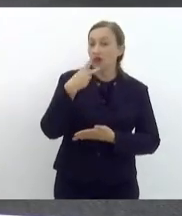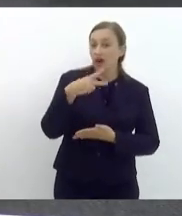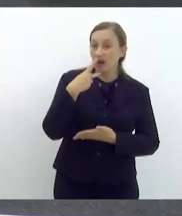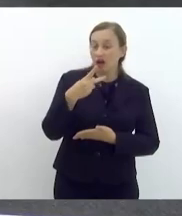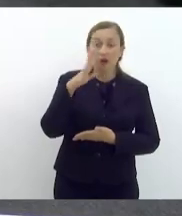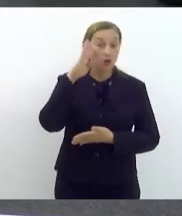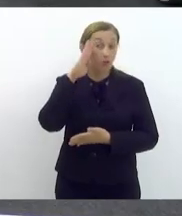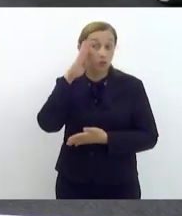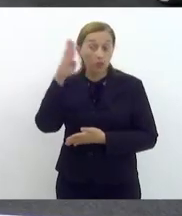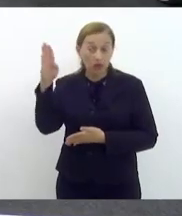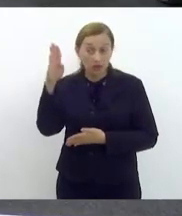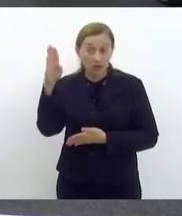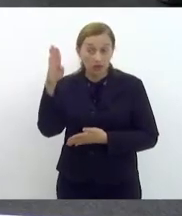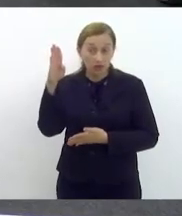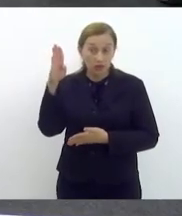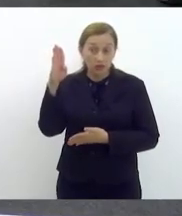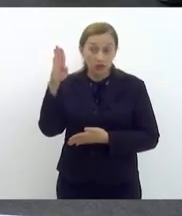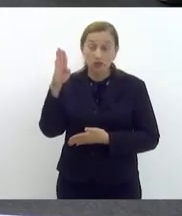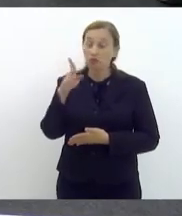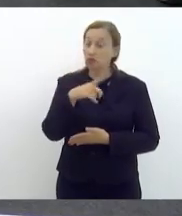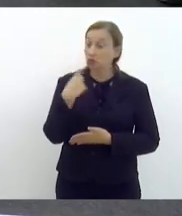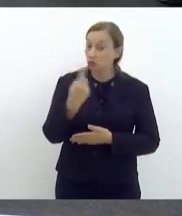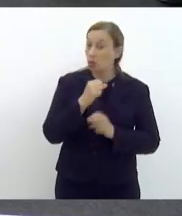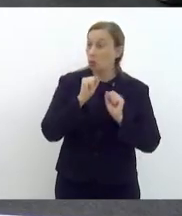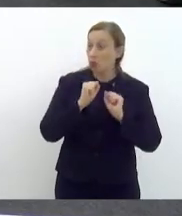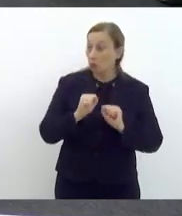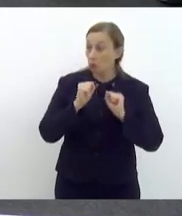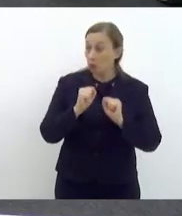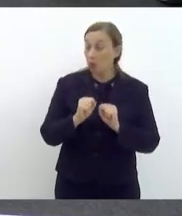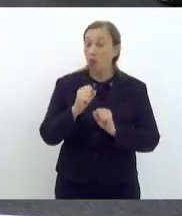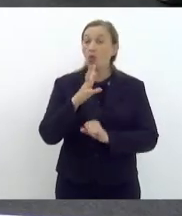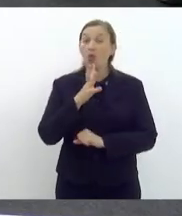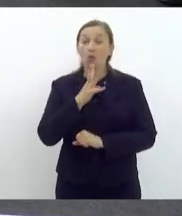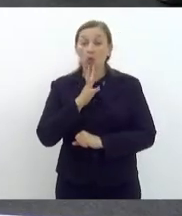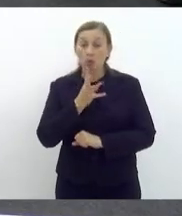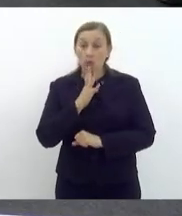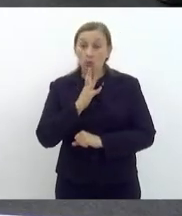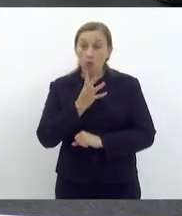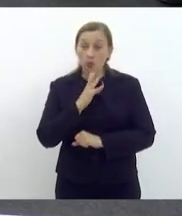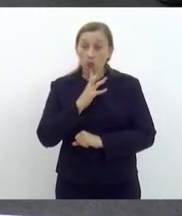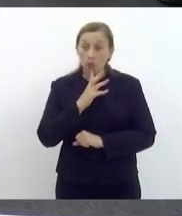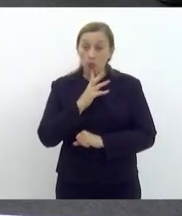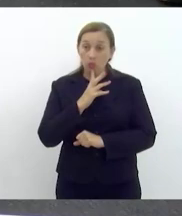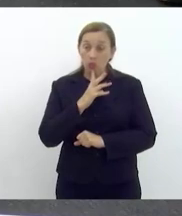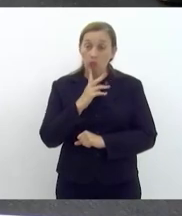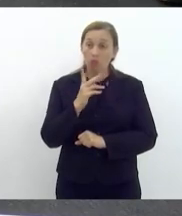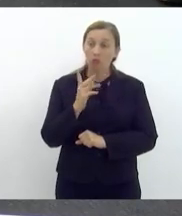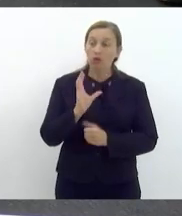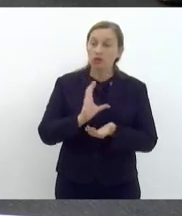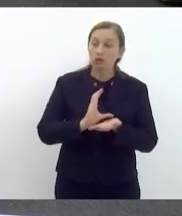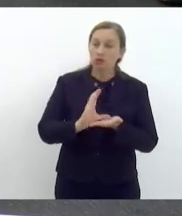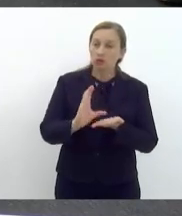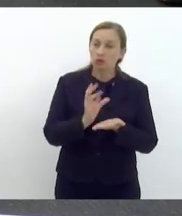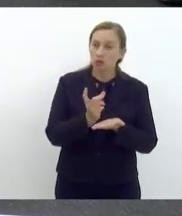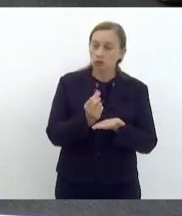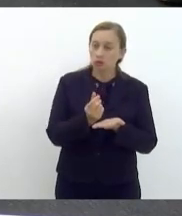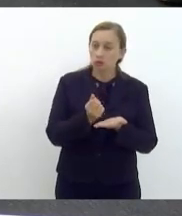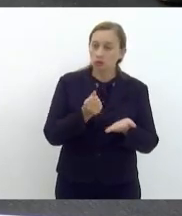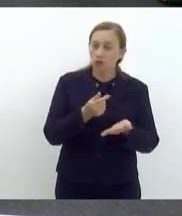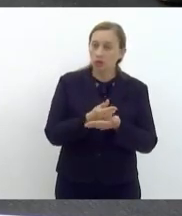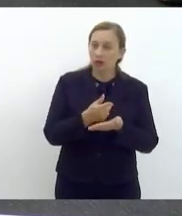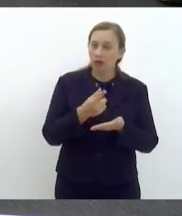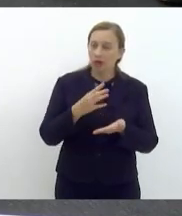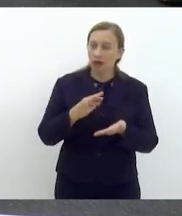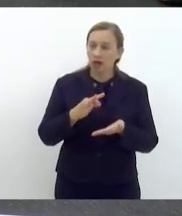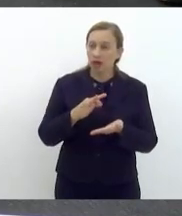é fundamental que a gente possa reconhecer através desse benefício indenizatório tudo aquilo